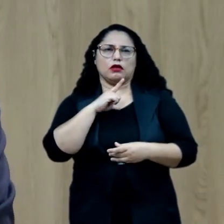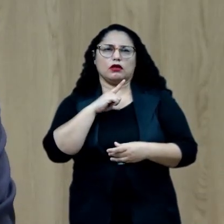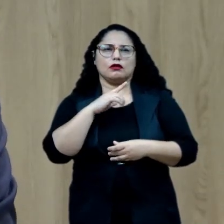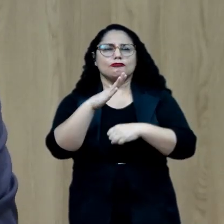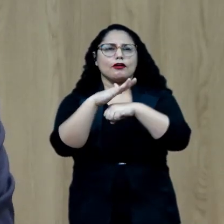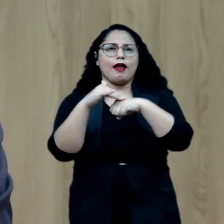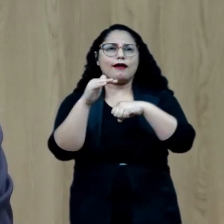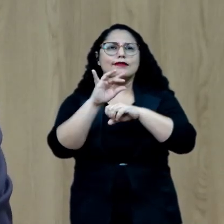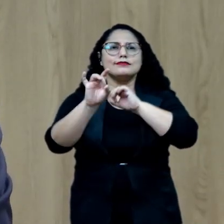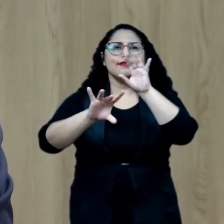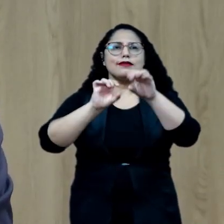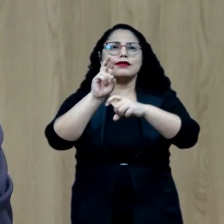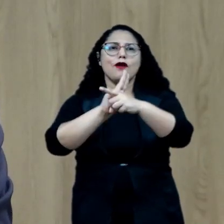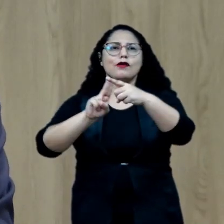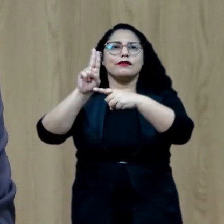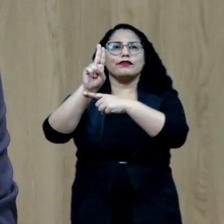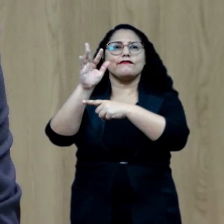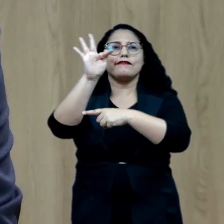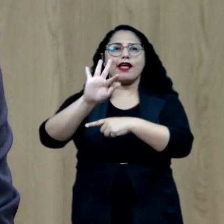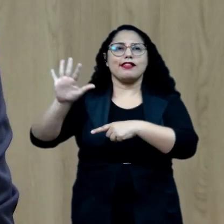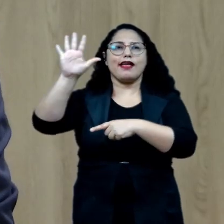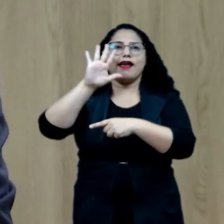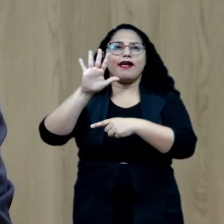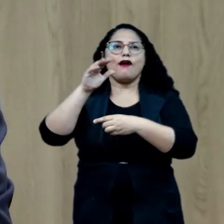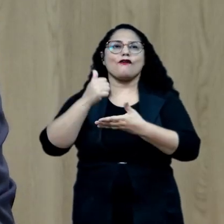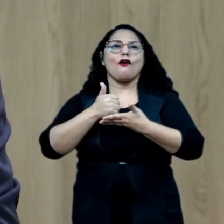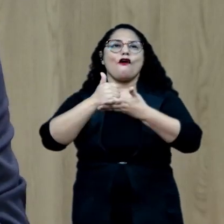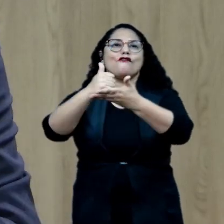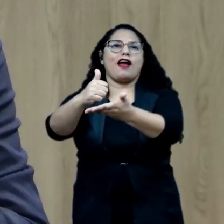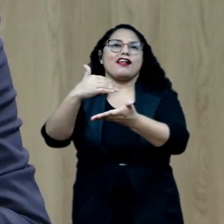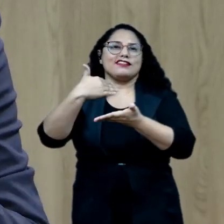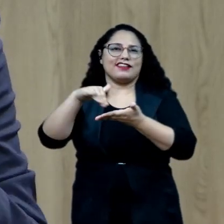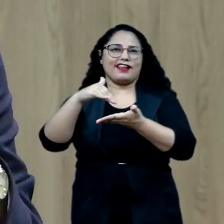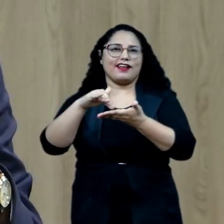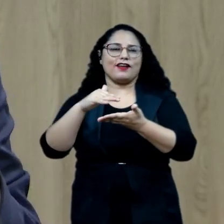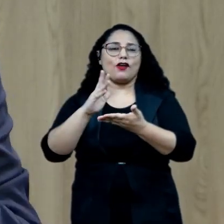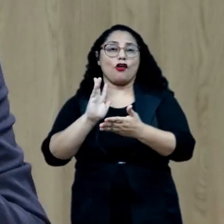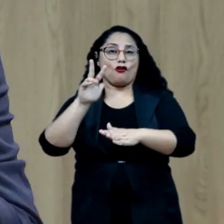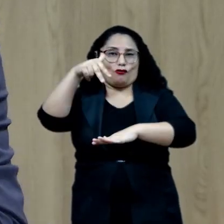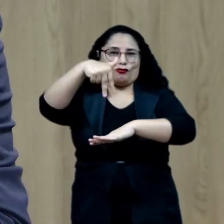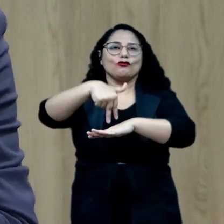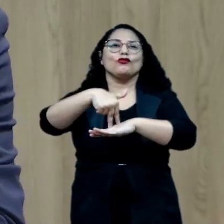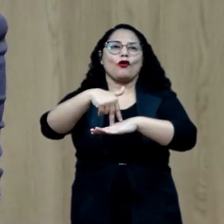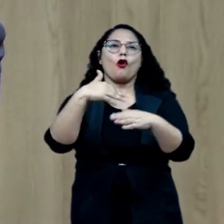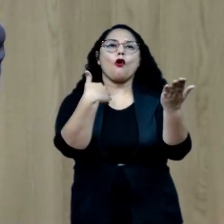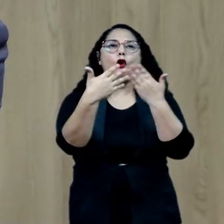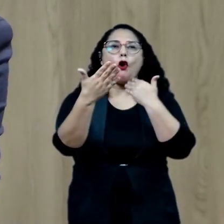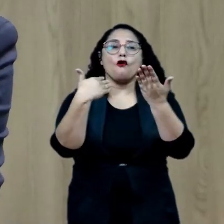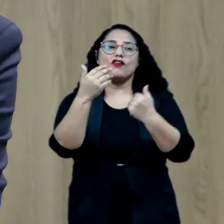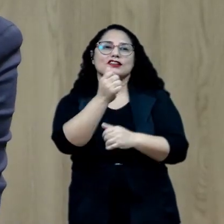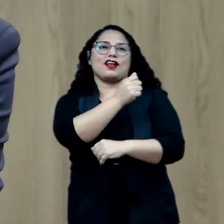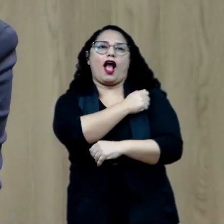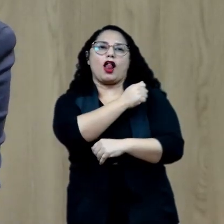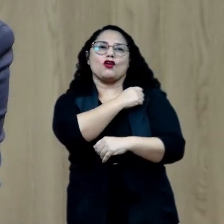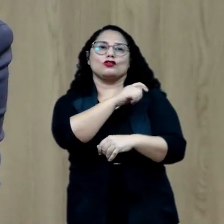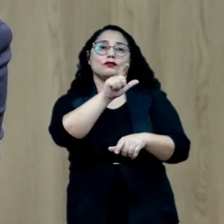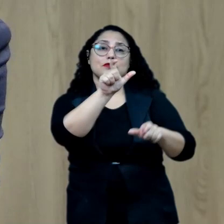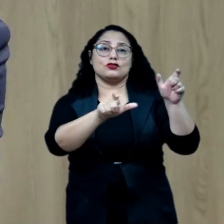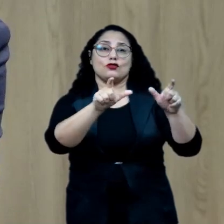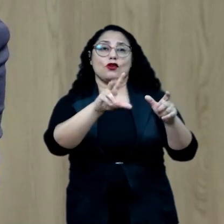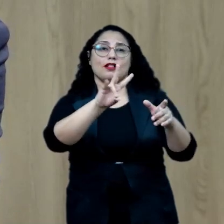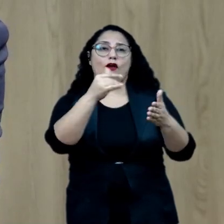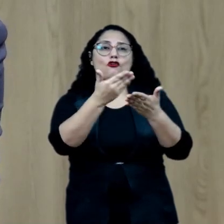carinho especial pelas universidades federais que ofertam secretariado. Então, quando eu vou, eu converso com alunos, com